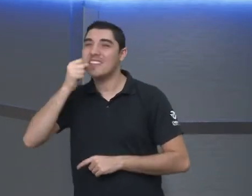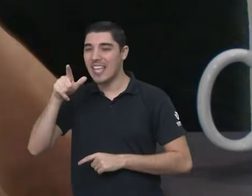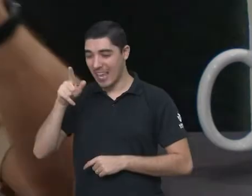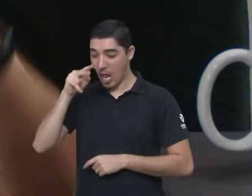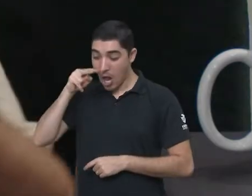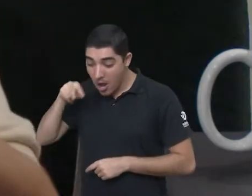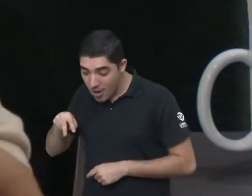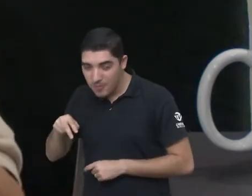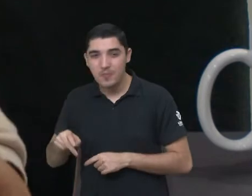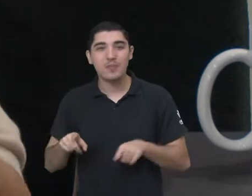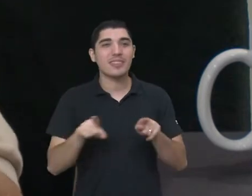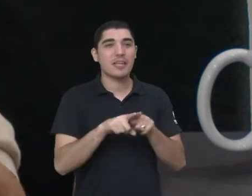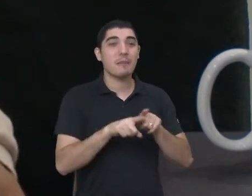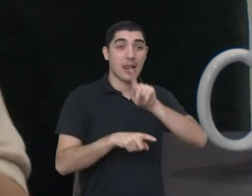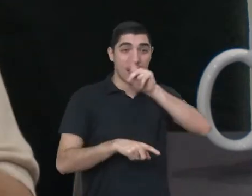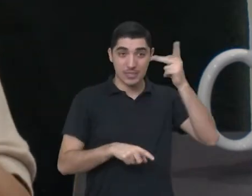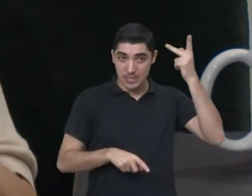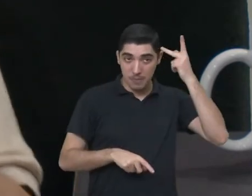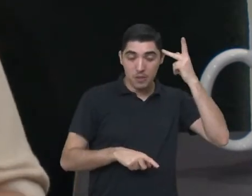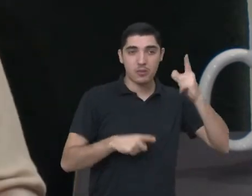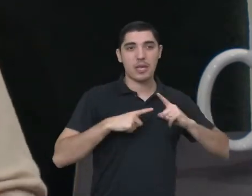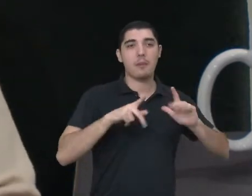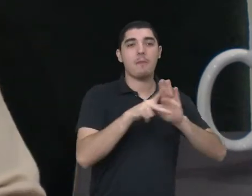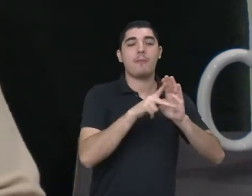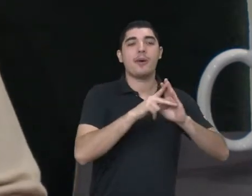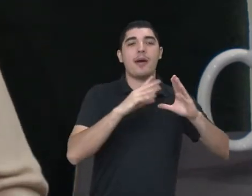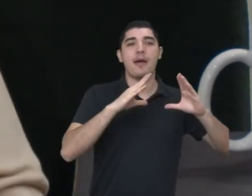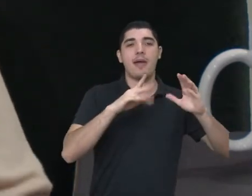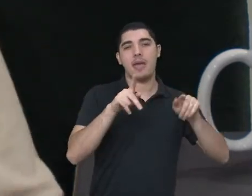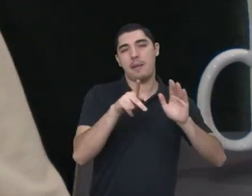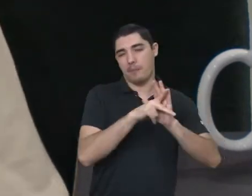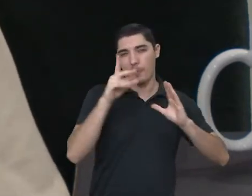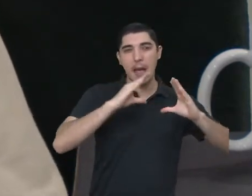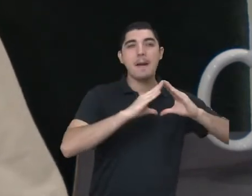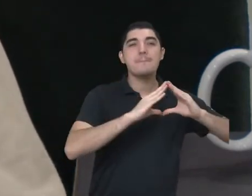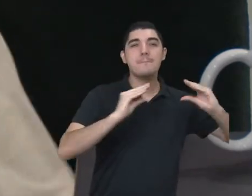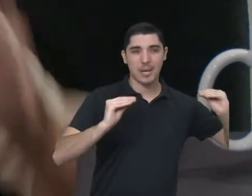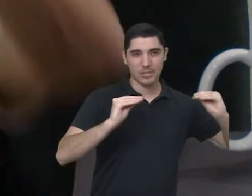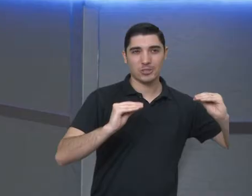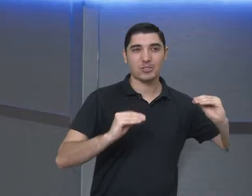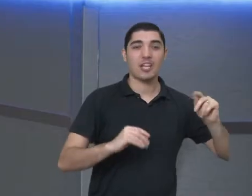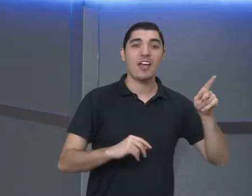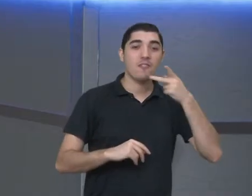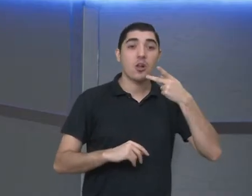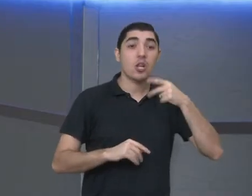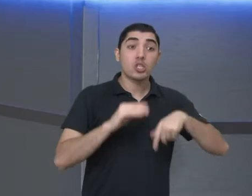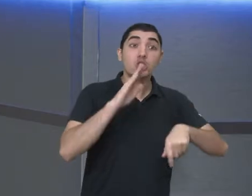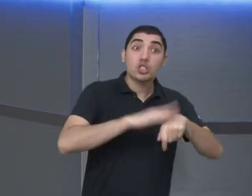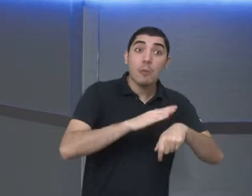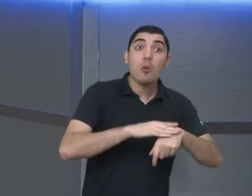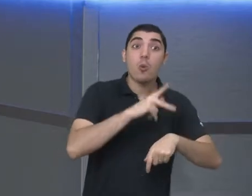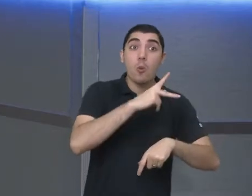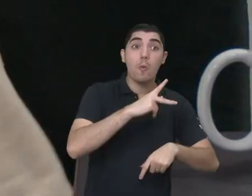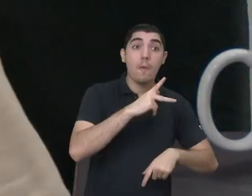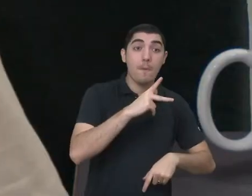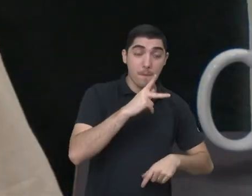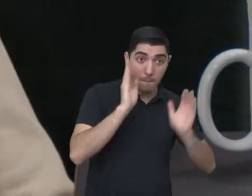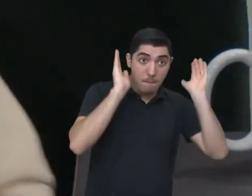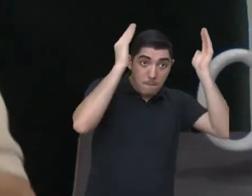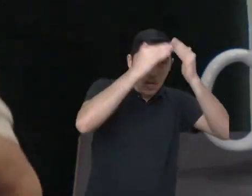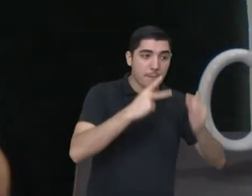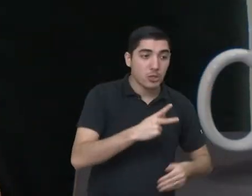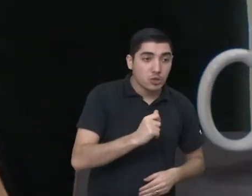Você ficou das 9 às 4 da tarde no aeroporto? Sem comer, a água era pouca. Consegui de vez em quando um golinho lá d'água e tal, mas